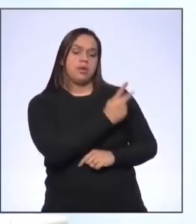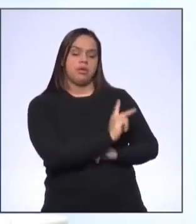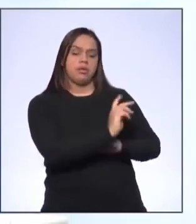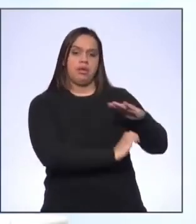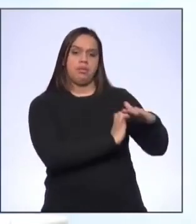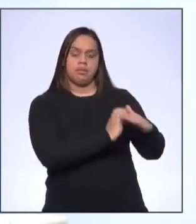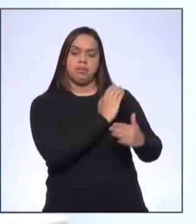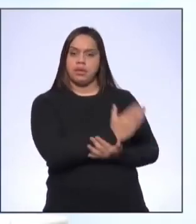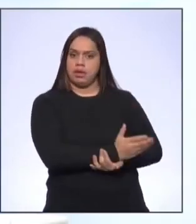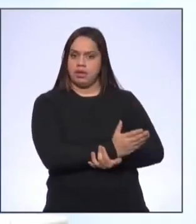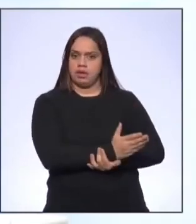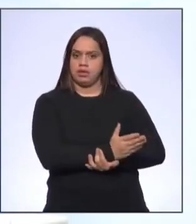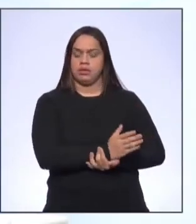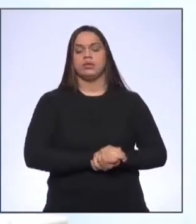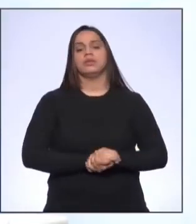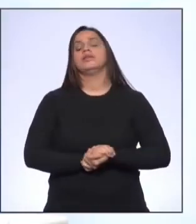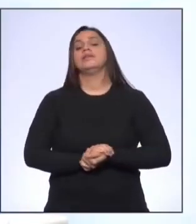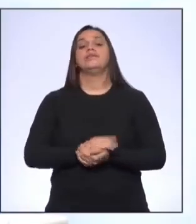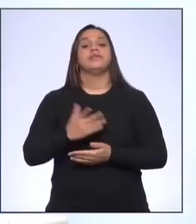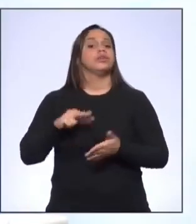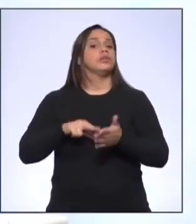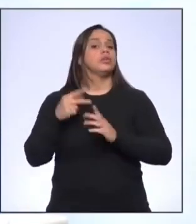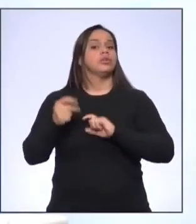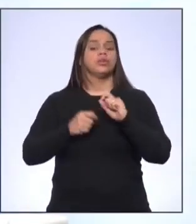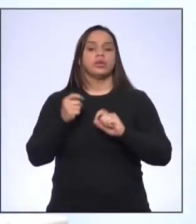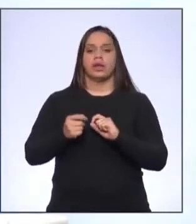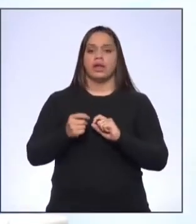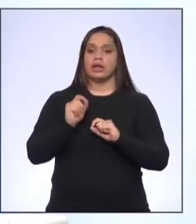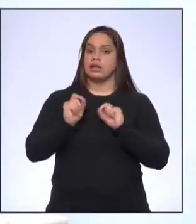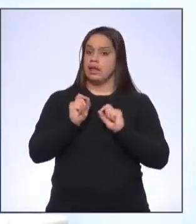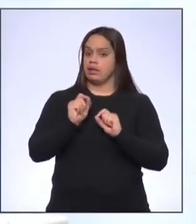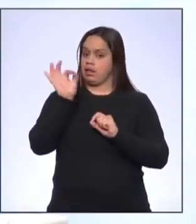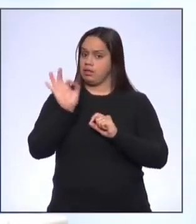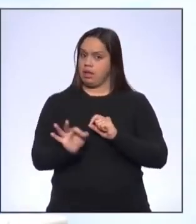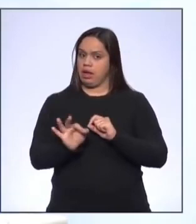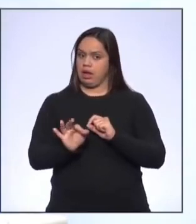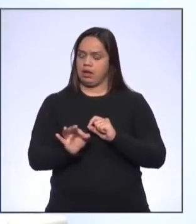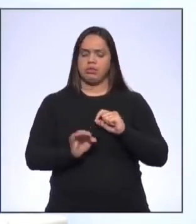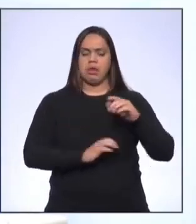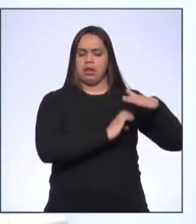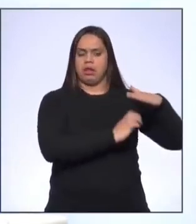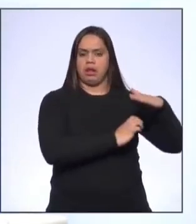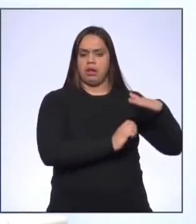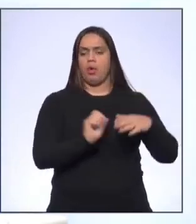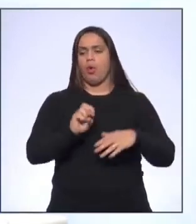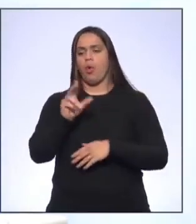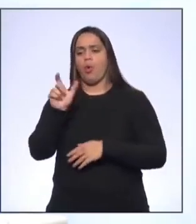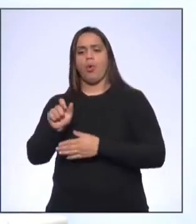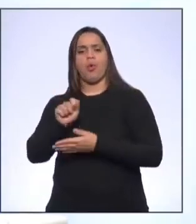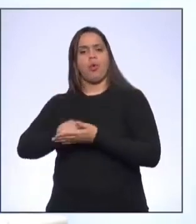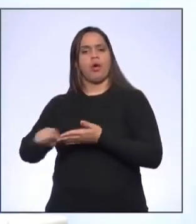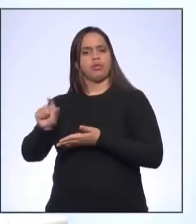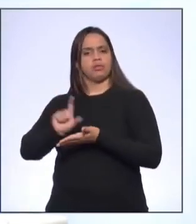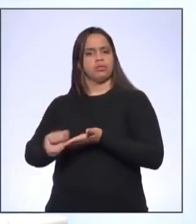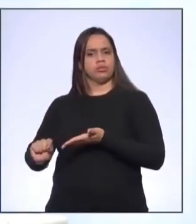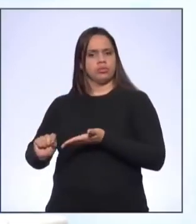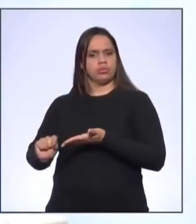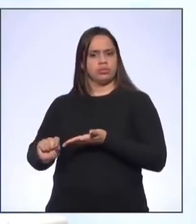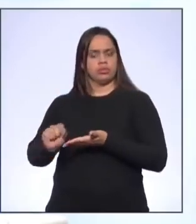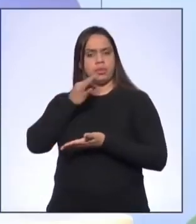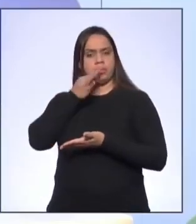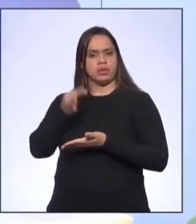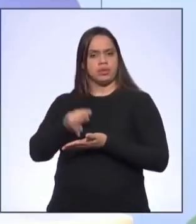do laboratório. Ou seja, quem está certo? O laboratório ou o autor do artigo de opinião?